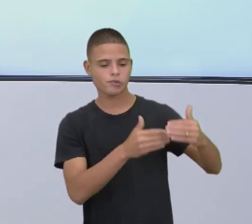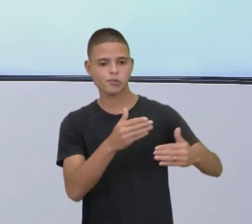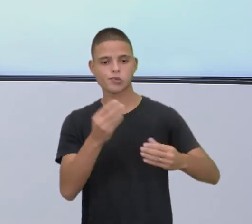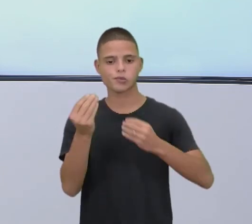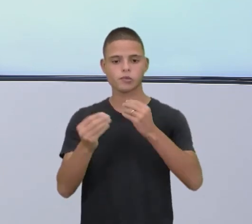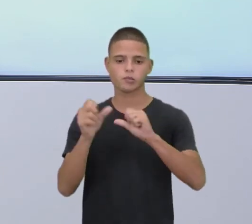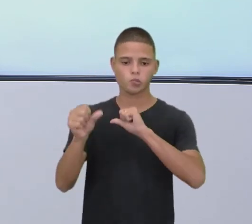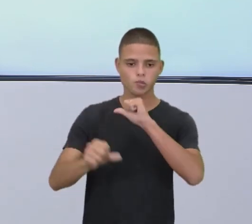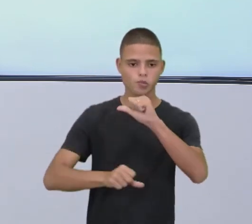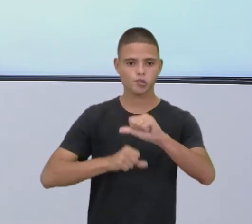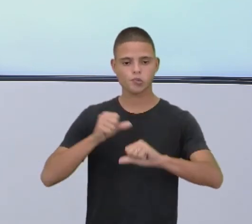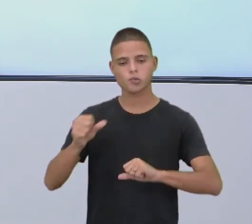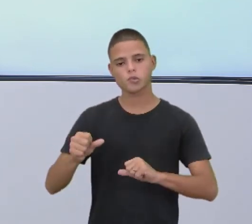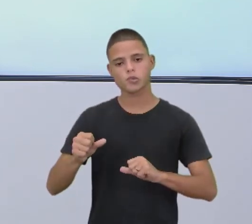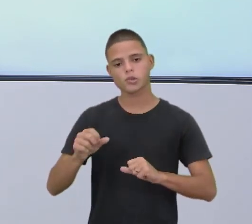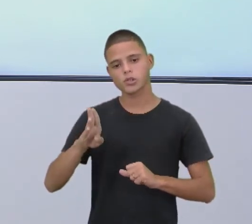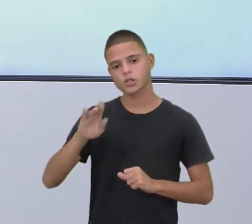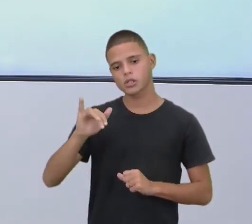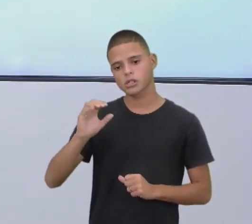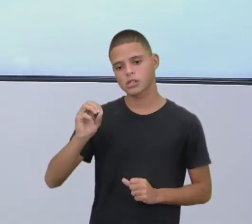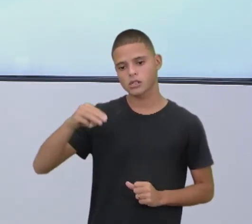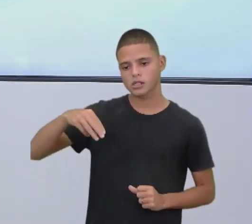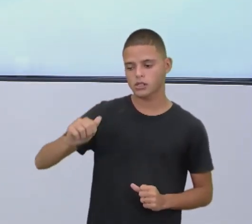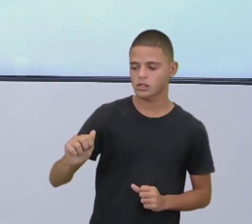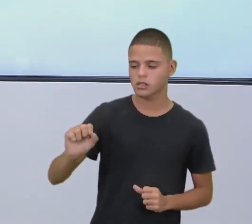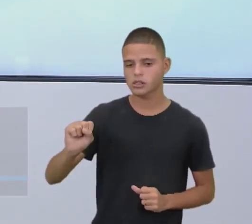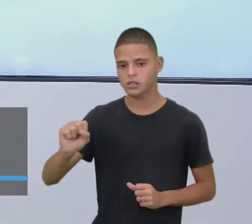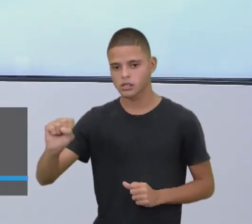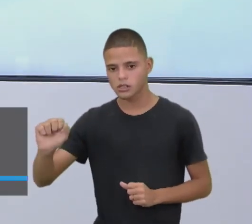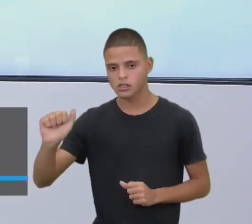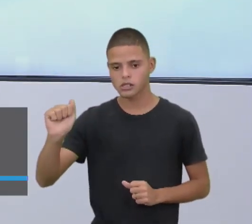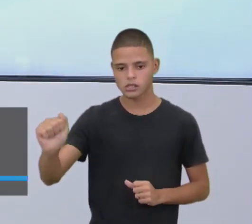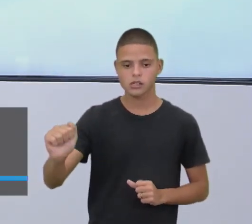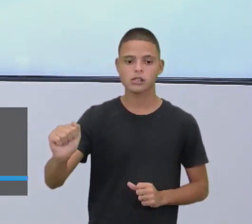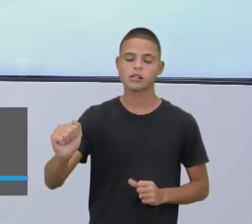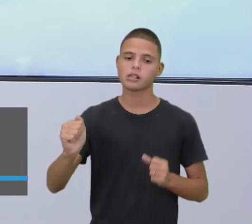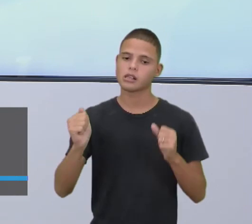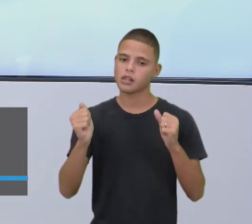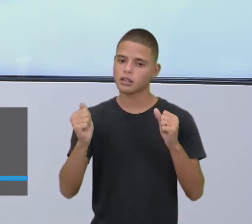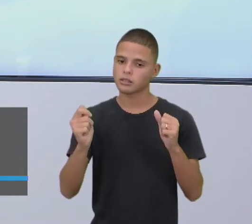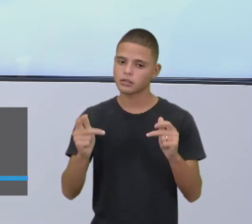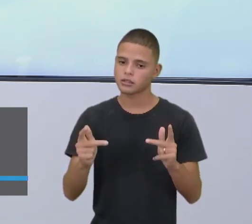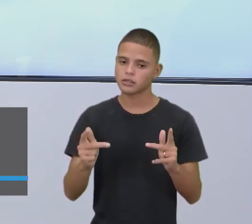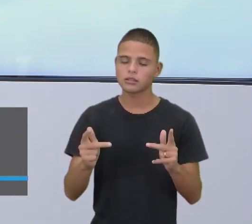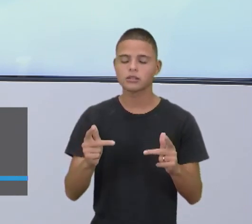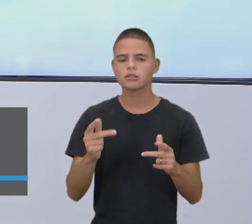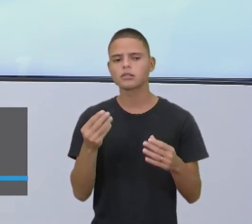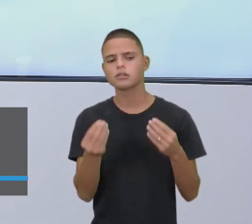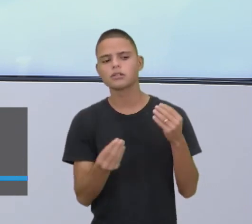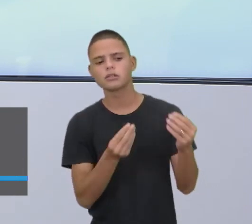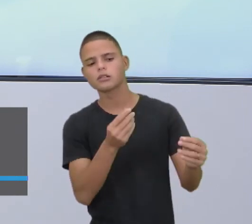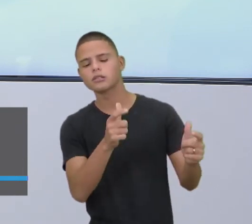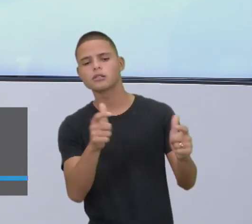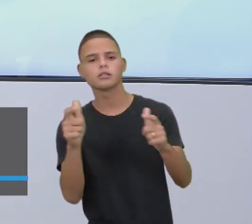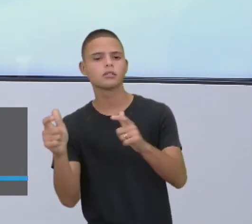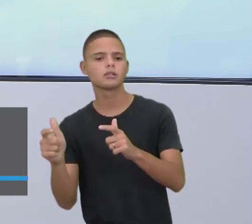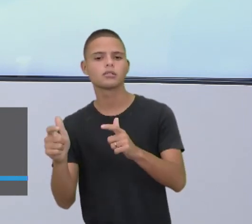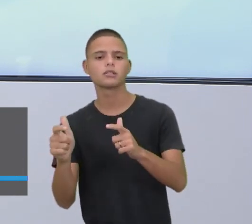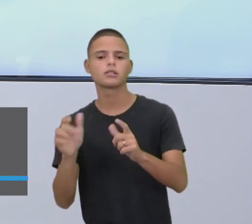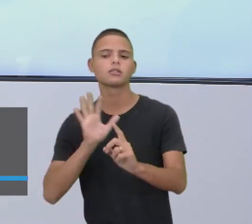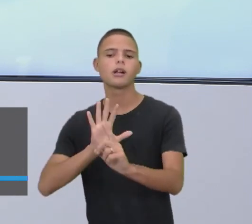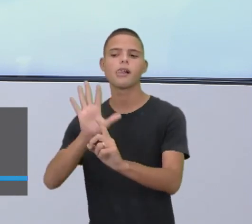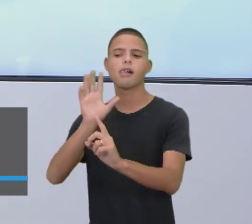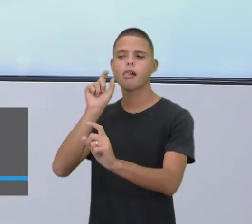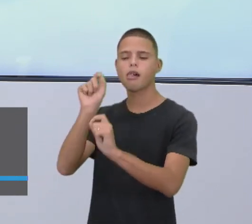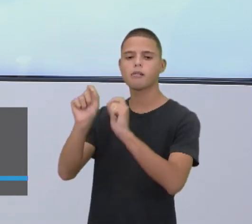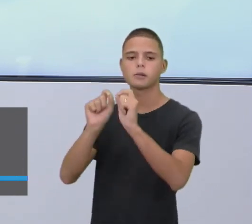transformar essa biomassa, também da origem desses resíduos, dessas biomassas, onde é que estão, o que isso influencia,